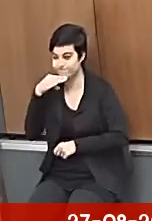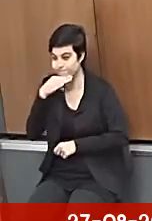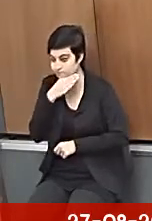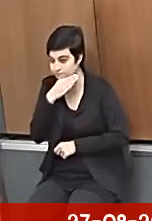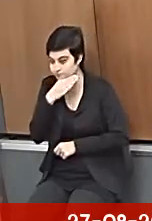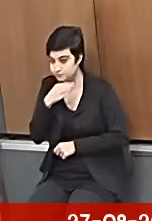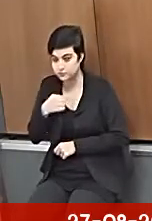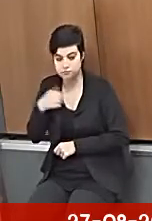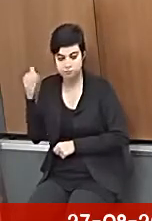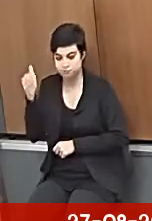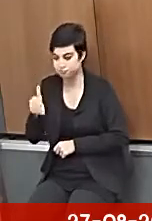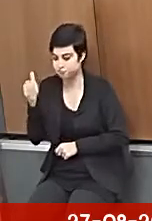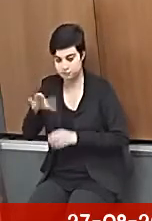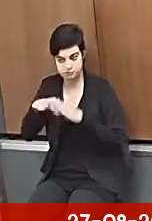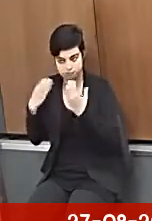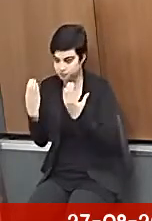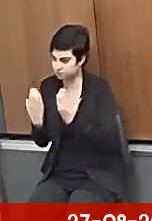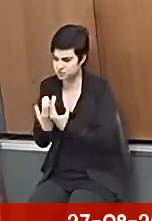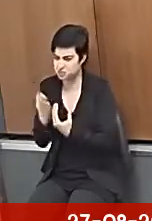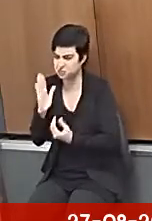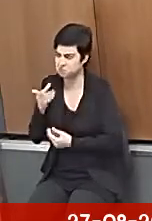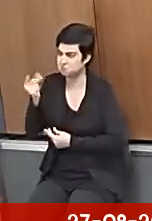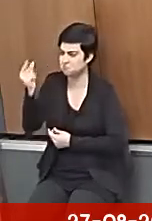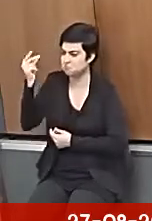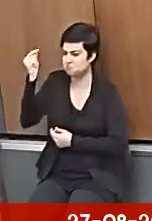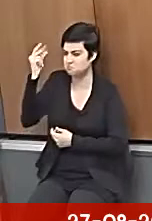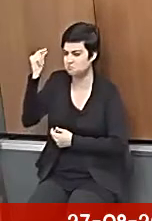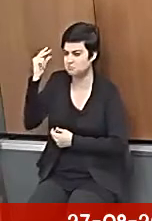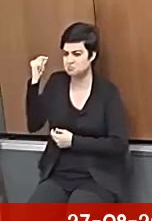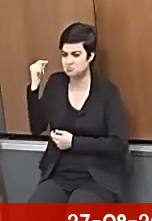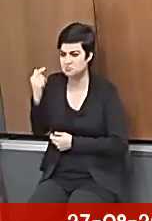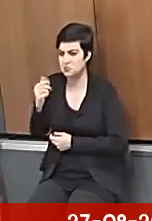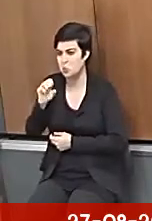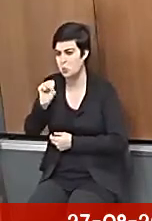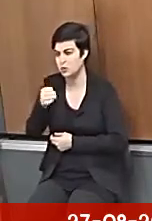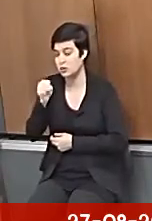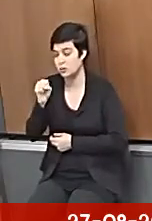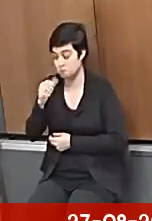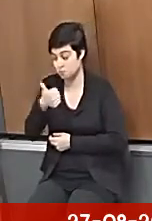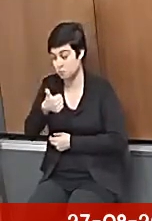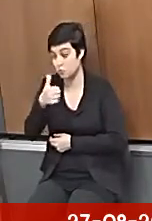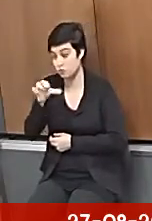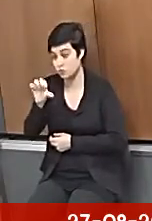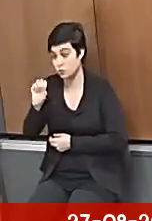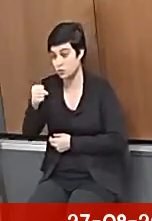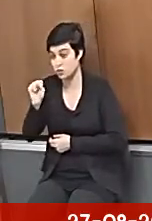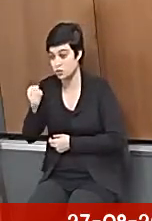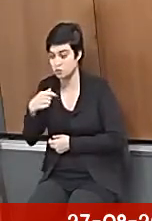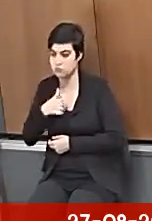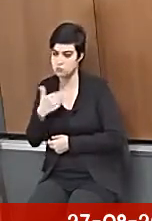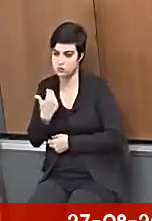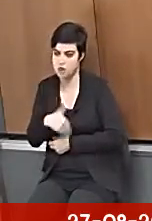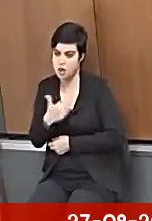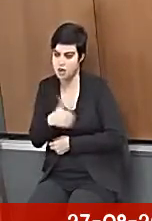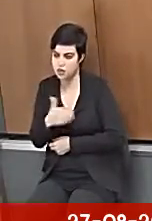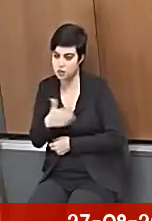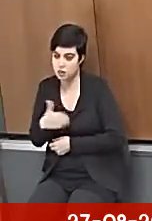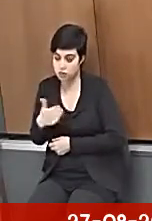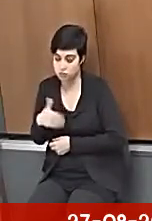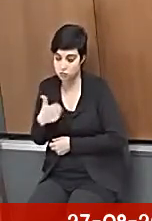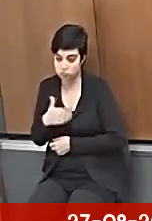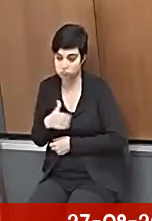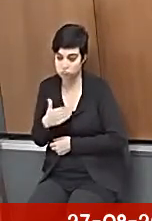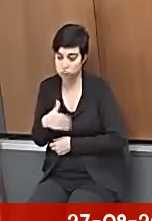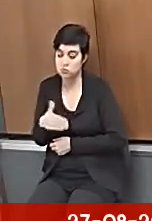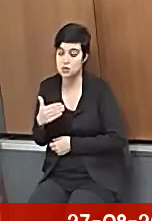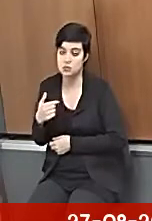frequento mineirão a última vez que eu fui no mineirão foi 88 né sou atleticano foi número 88 de um